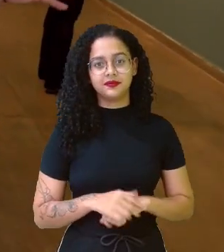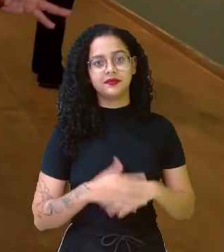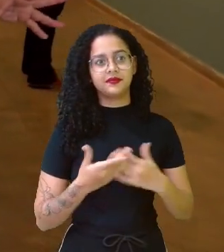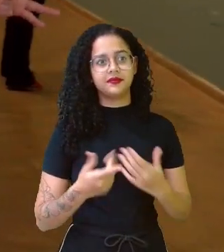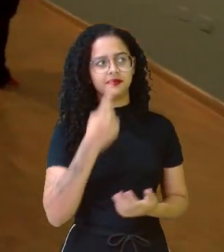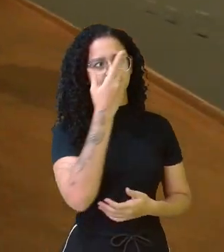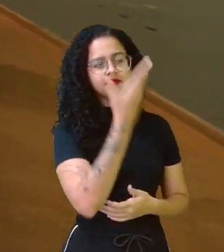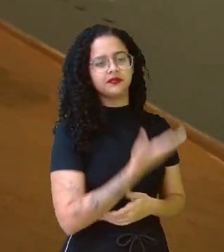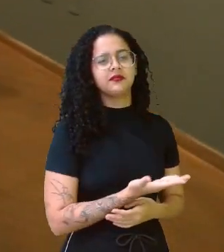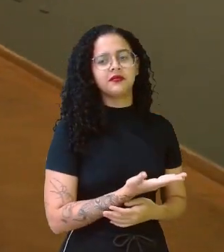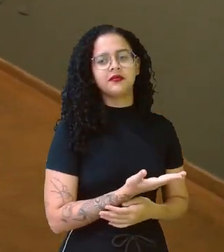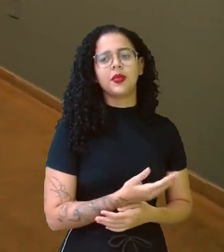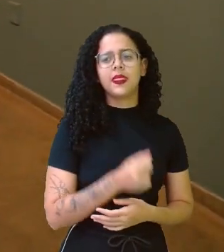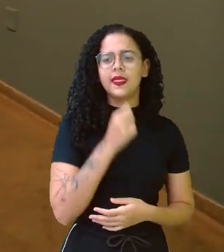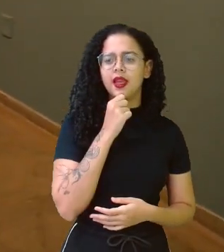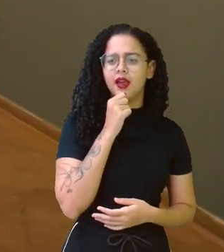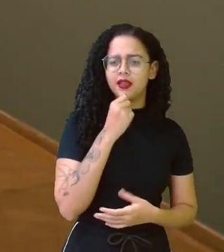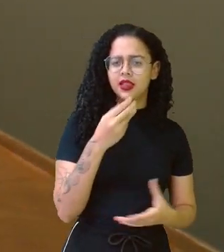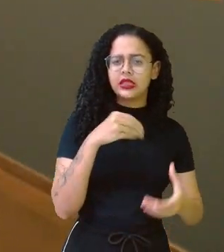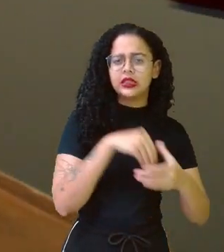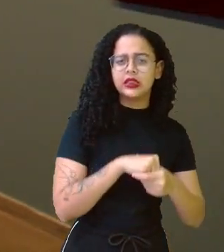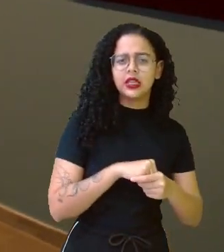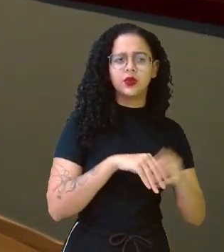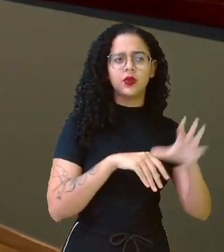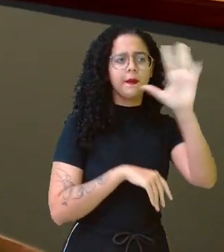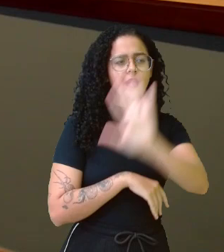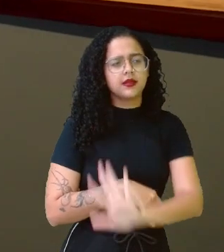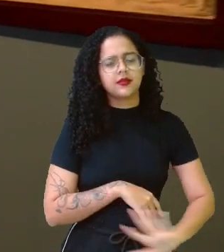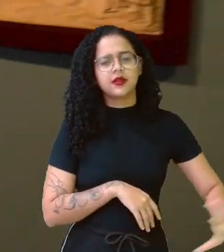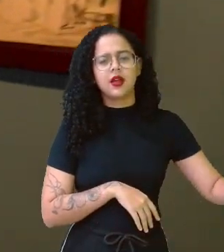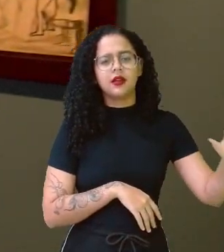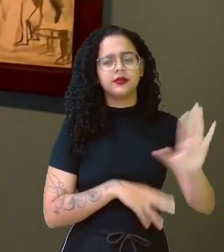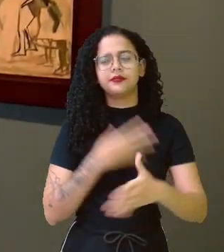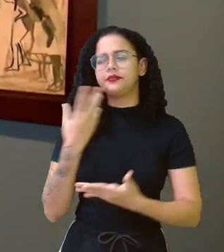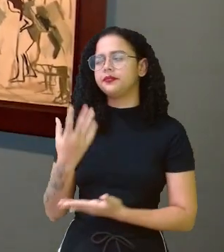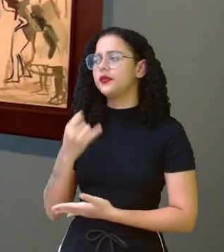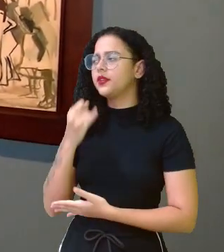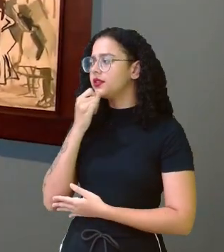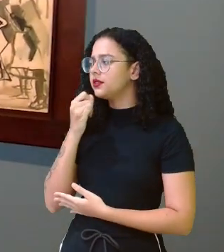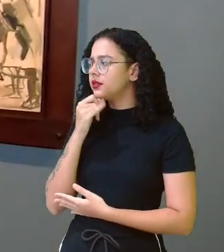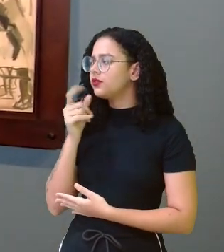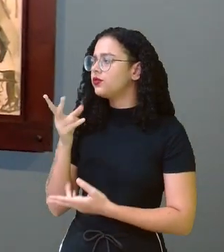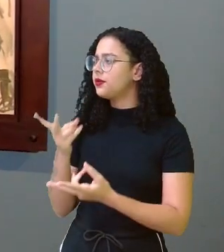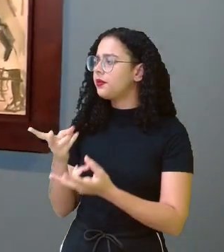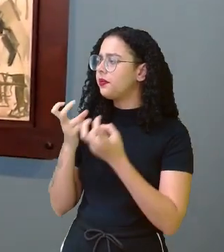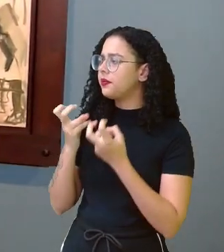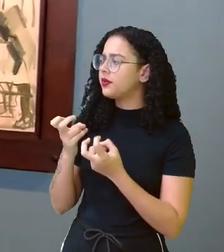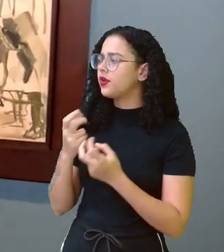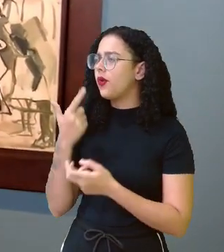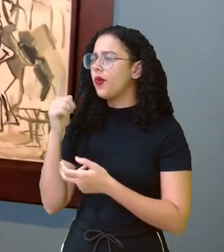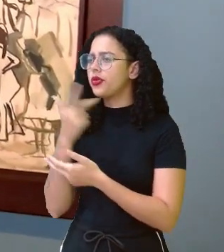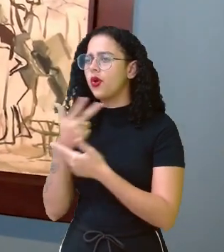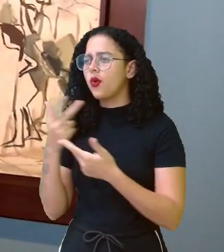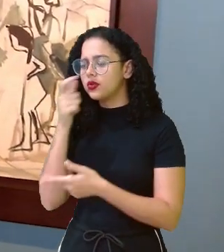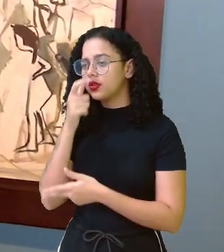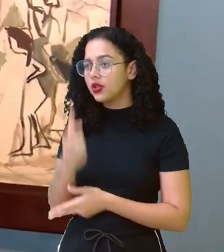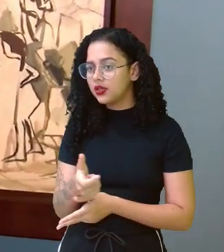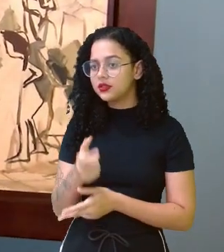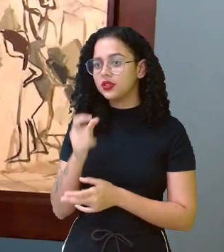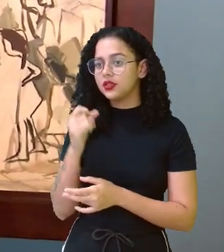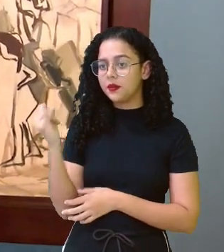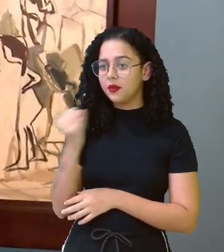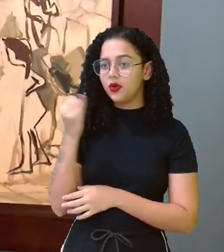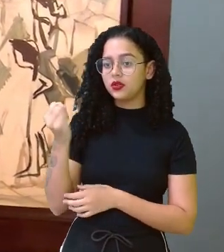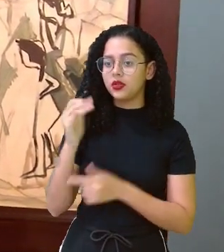conjunto aqui, ainda estamos dentro da paisagem, dentro da subjetividade? Por exemplo, você veja uma outra coisa também que é muito interessante, que é